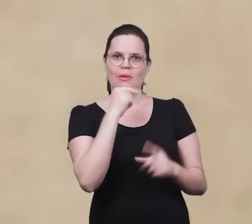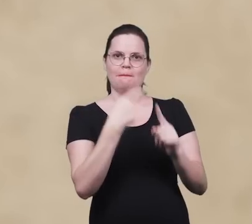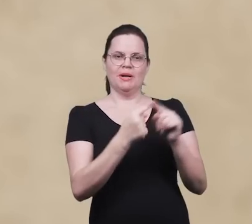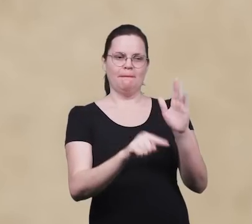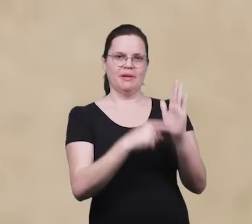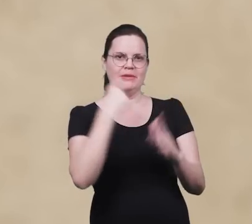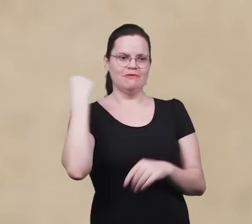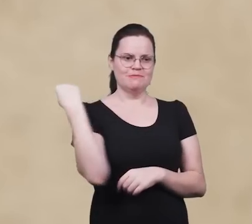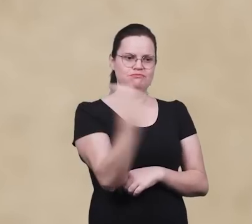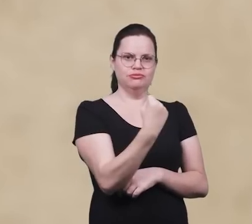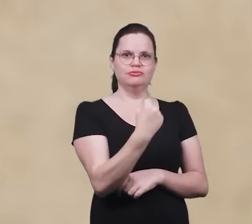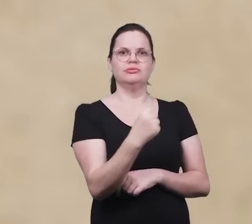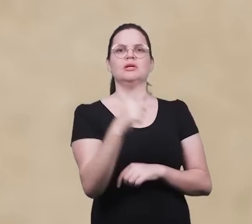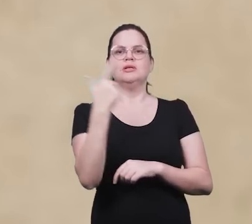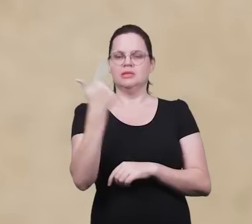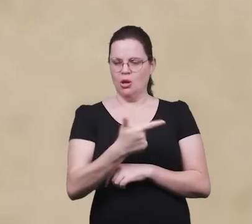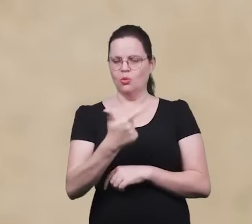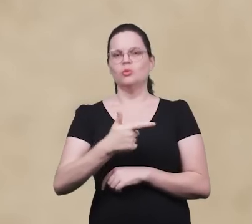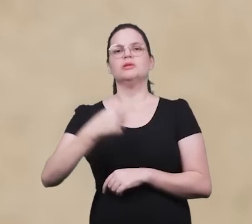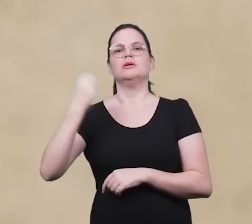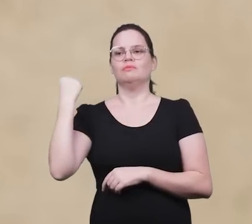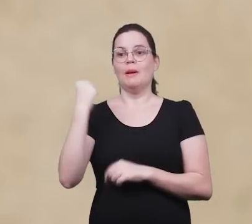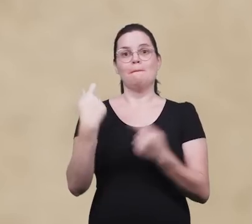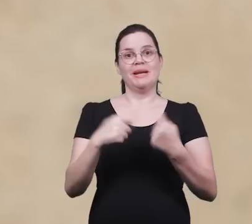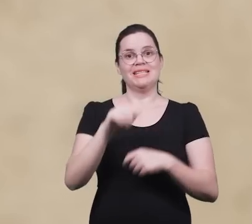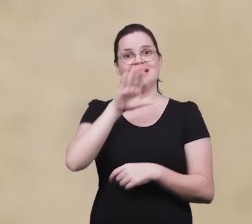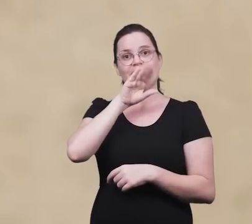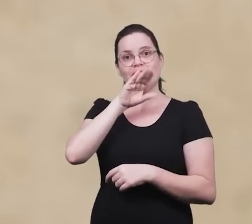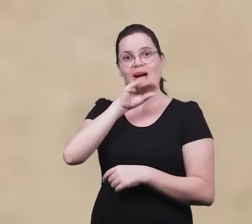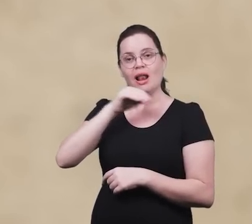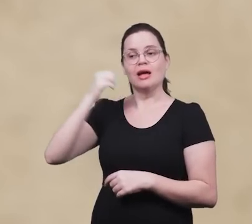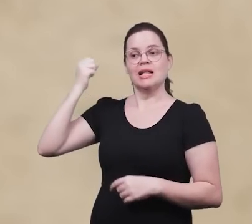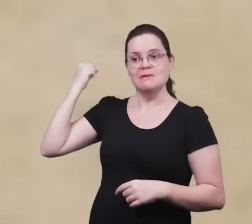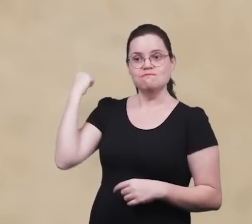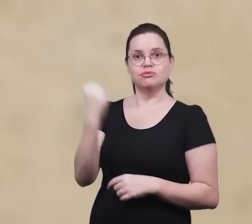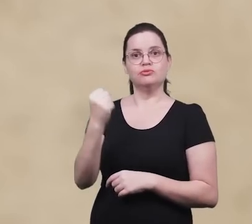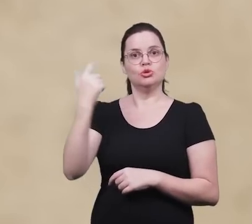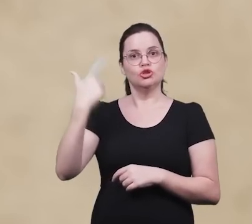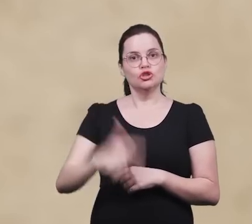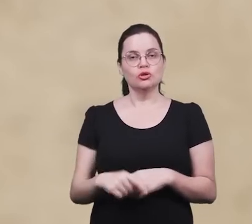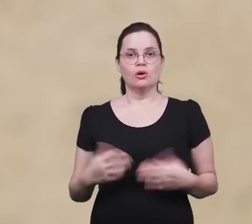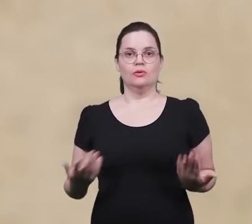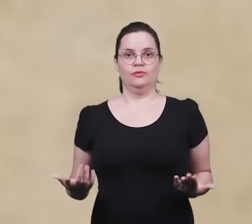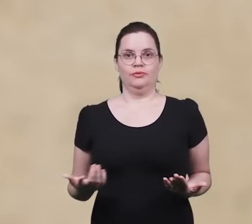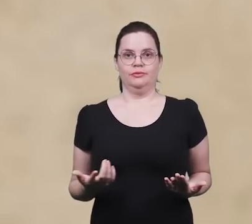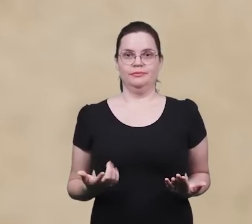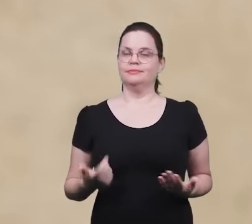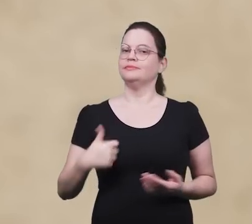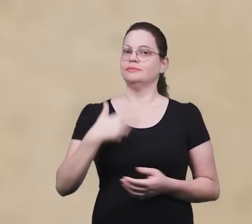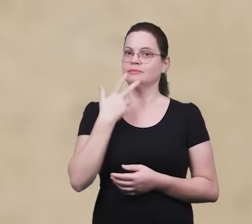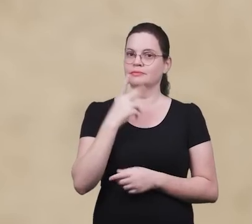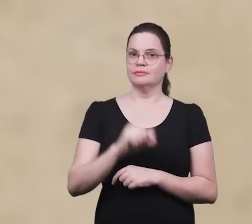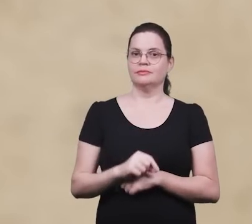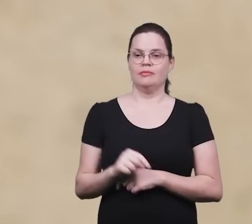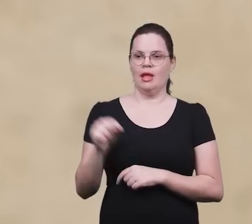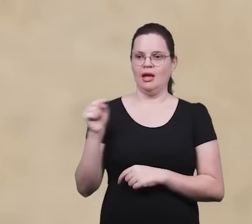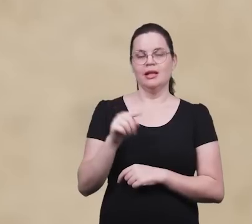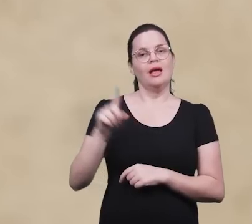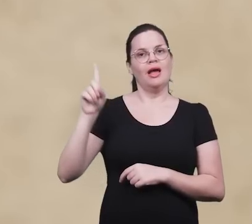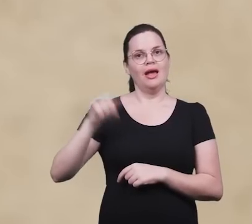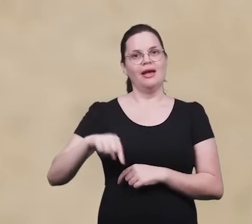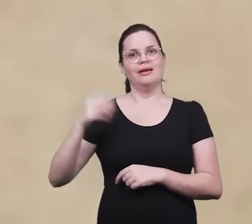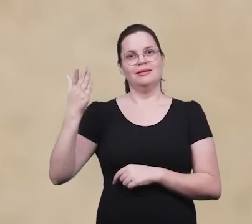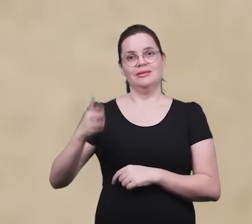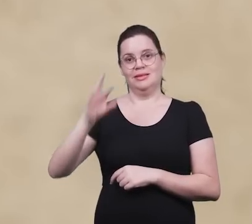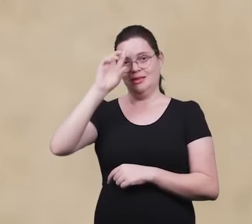ele feriu, a rocha que na segunda vez ele deveria ter falado e ele fere novamente. Agora ele diz, Ele é a rocha. E ele